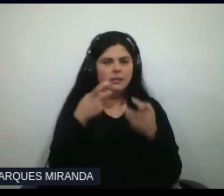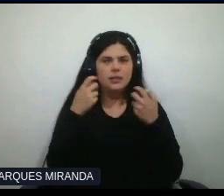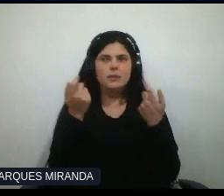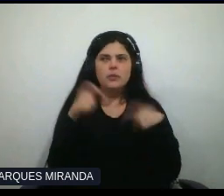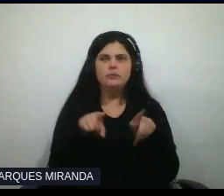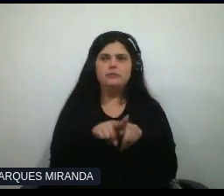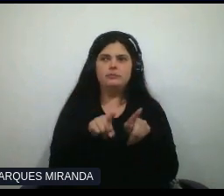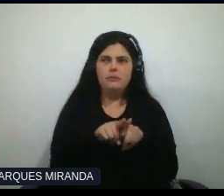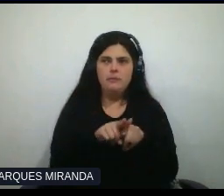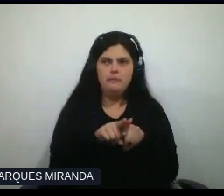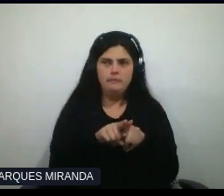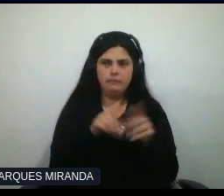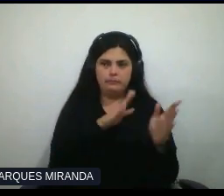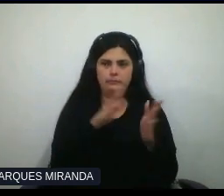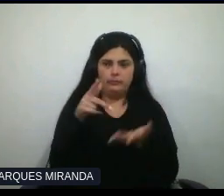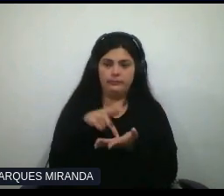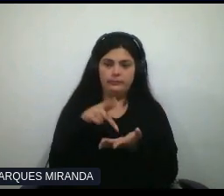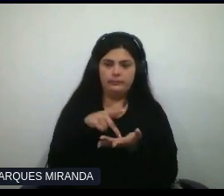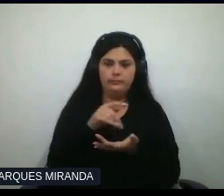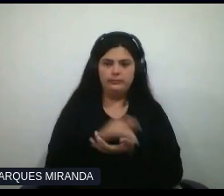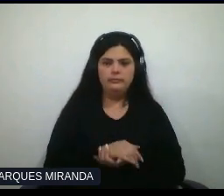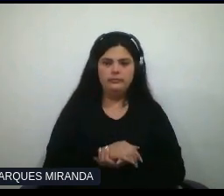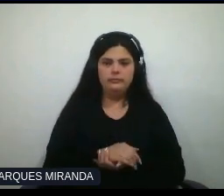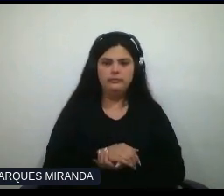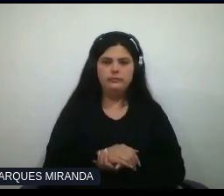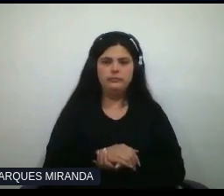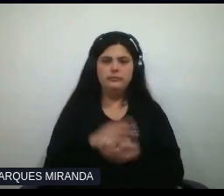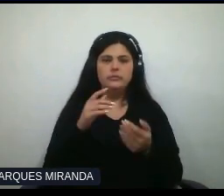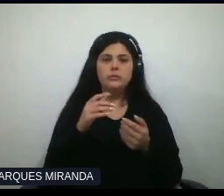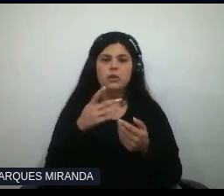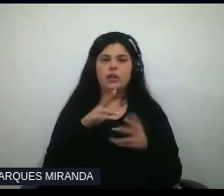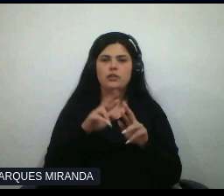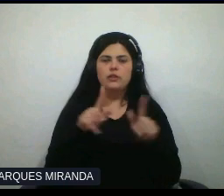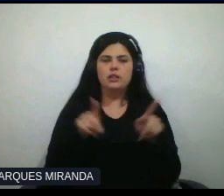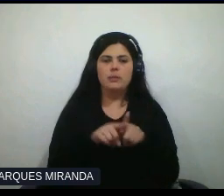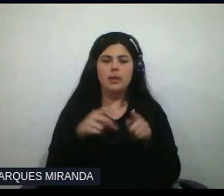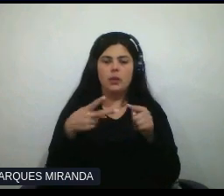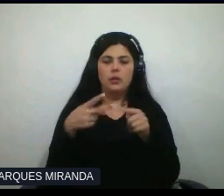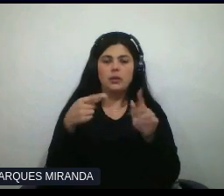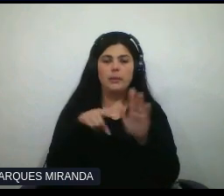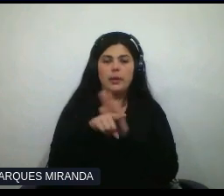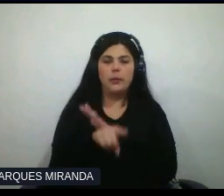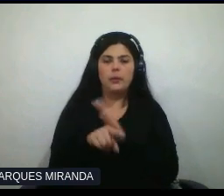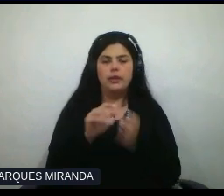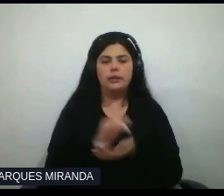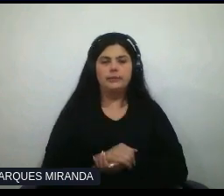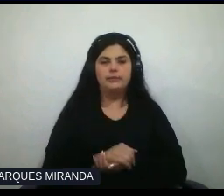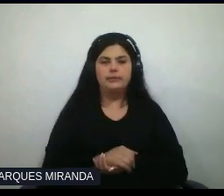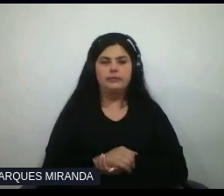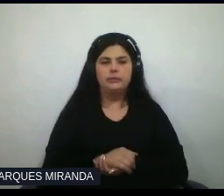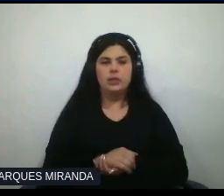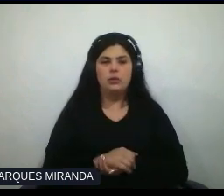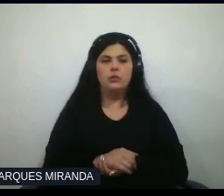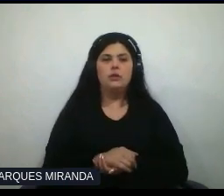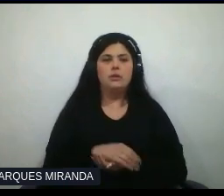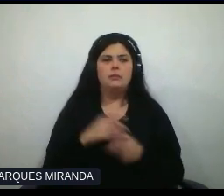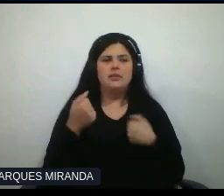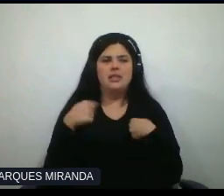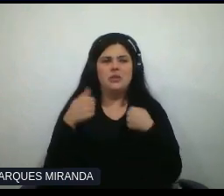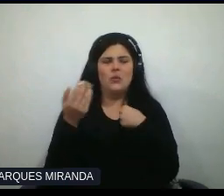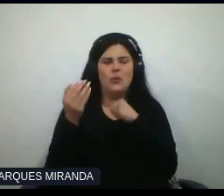o seu lado verdadeiro, sabe? Isso faz toda a diferença. 2, pergunte. Eu acho que se você tenta